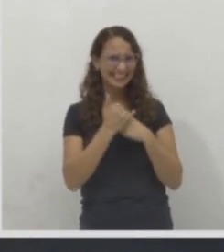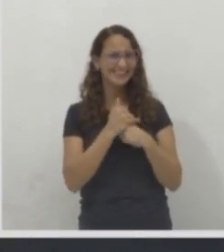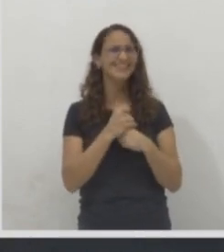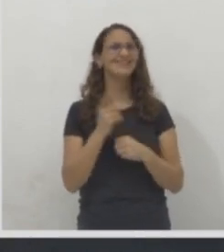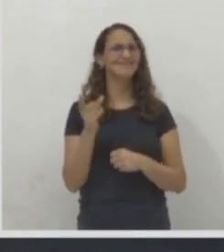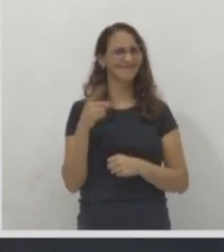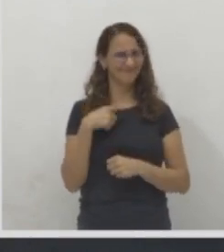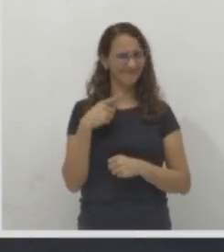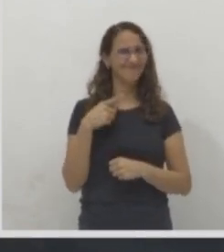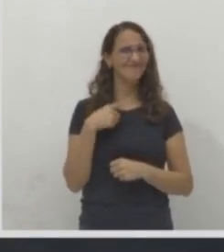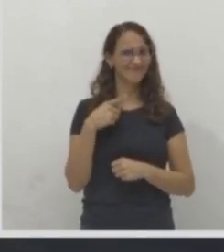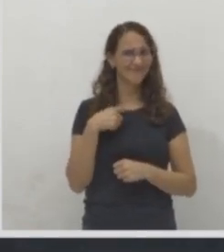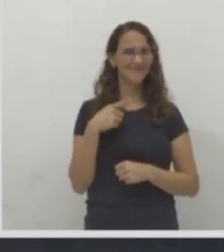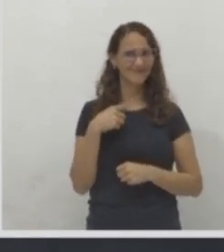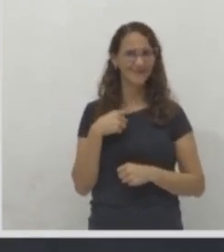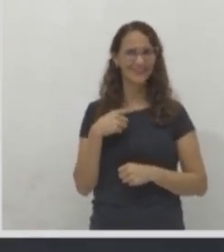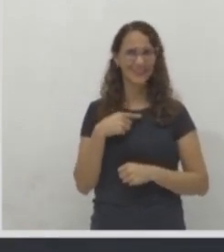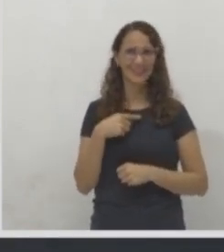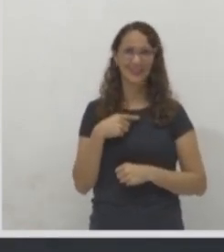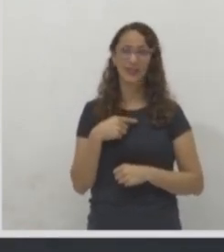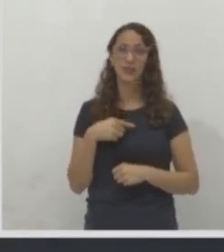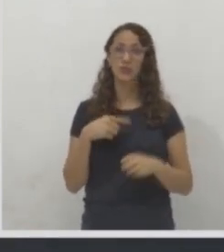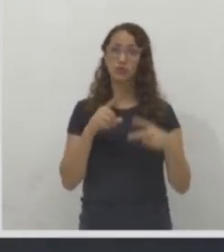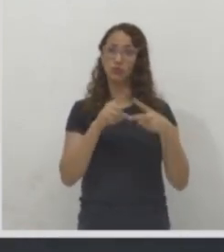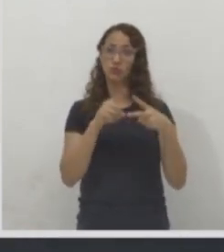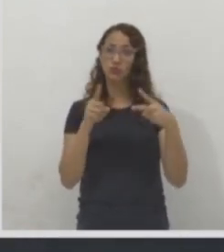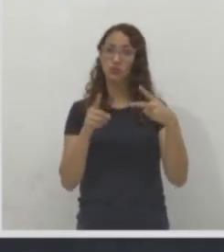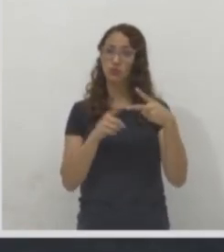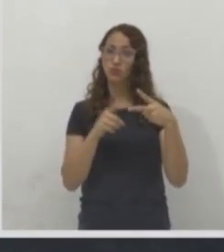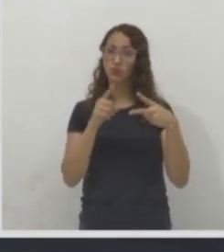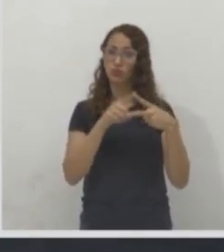Nós vamos ter, de modo geral, dois tipos